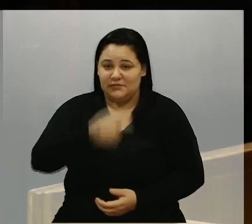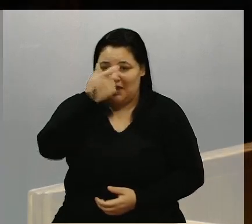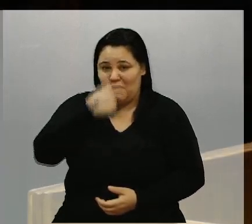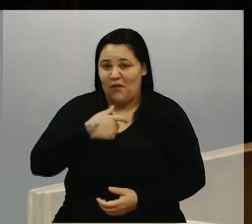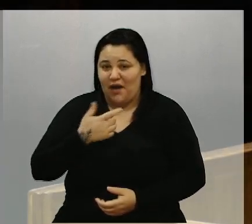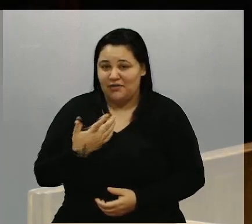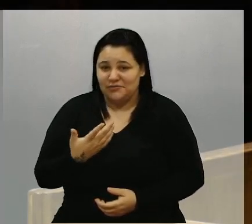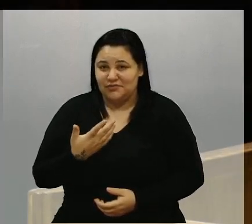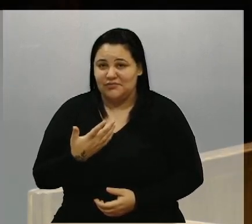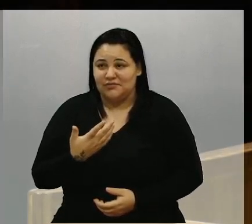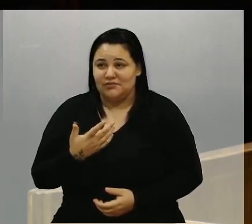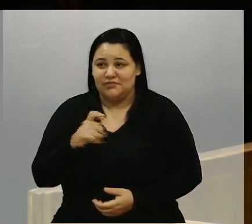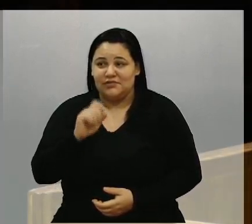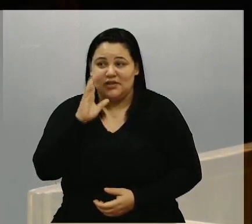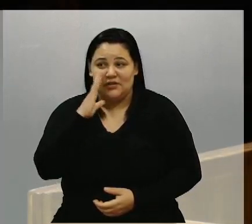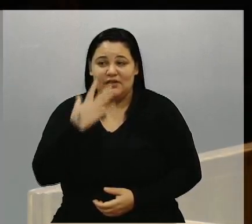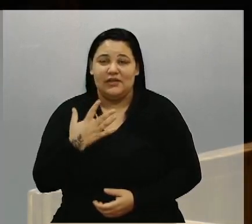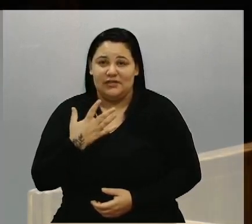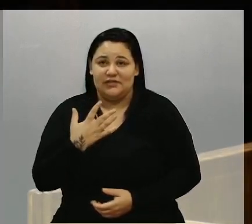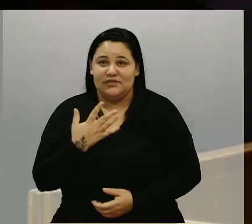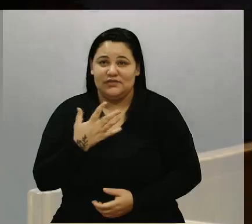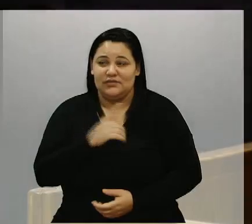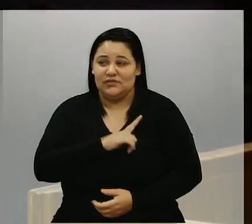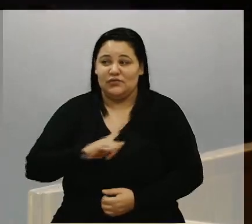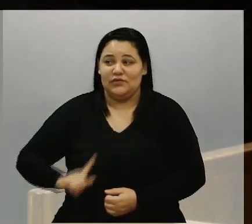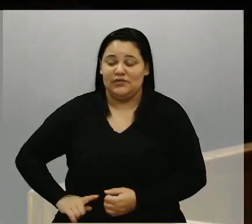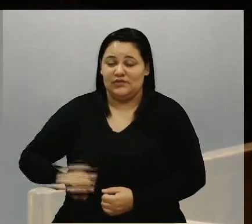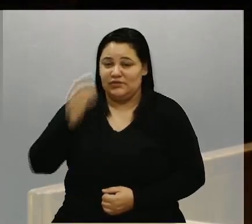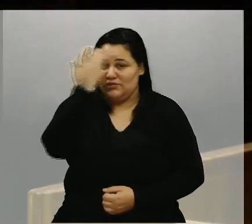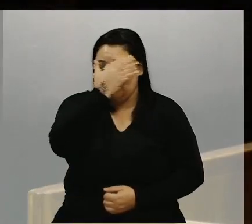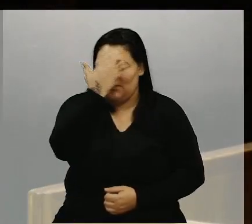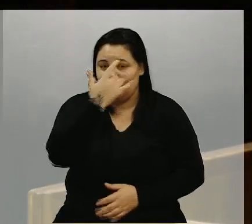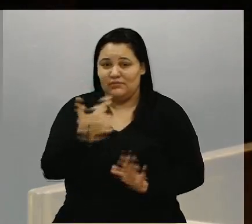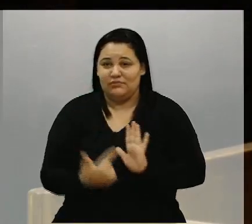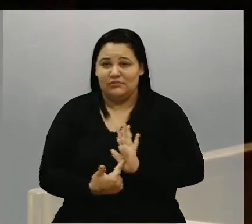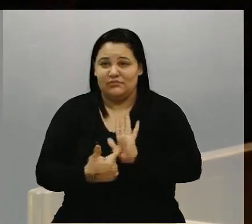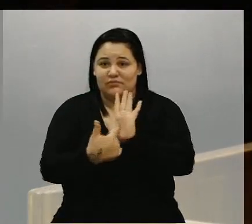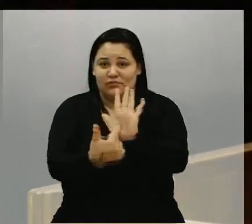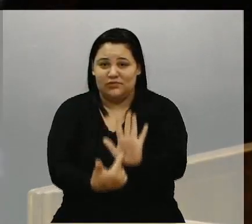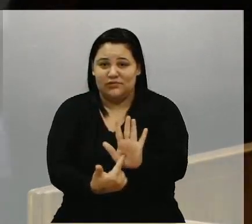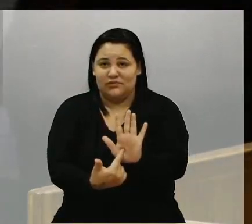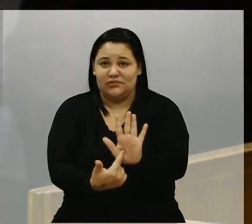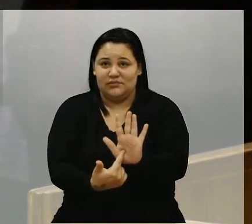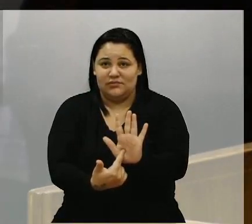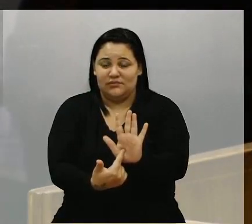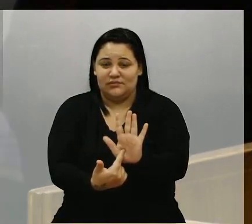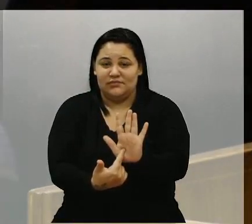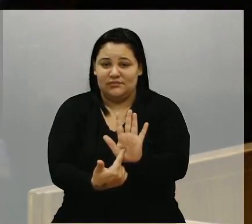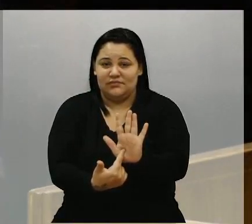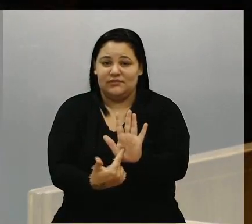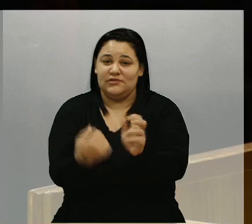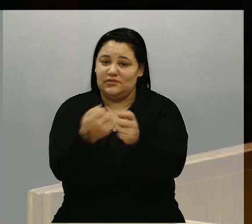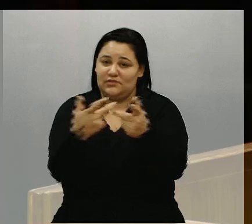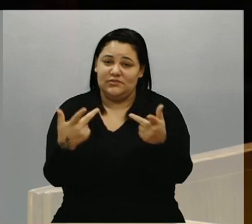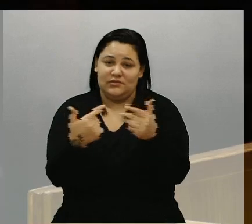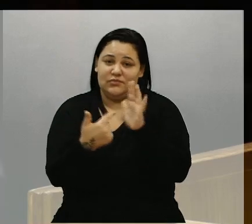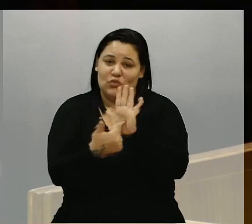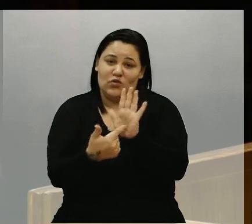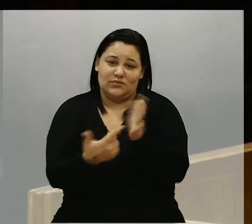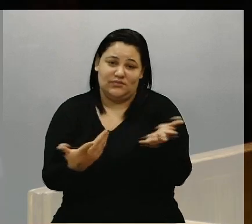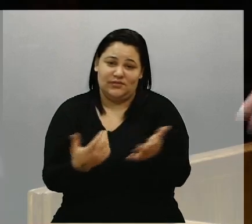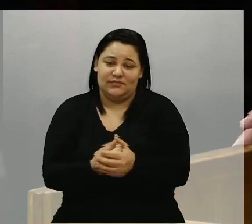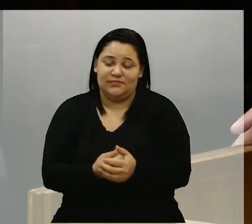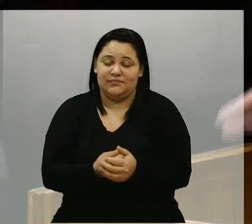a situação do governo Adiló está expressa nas figuras que são retratadas